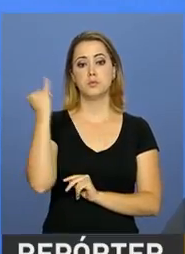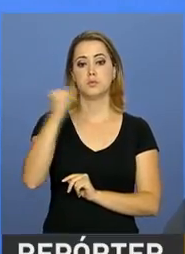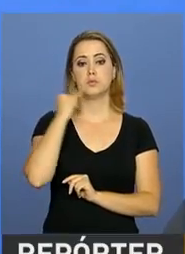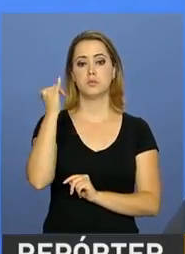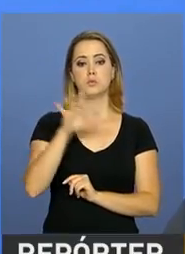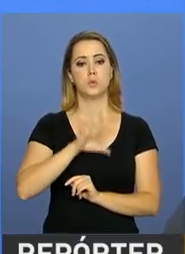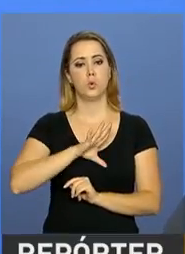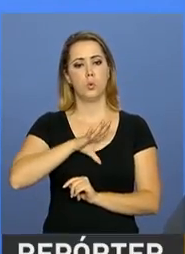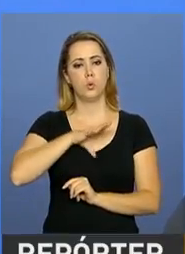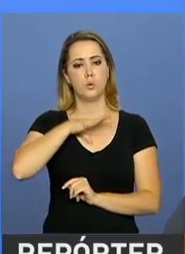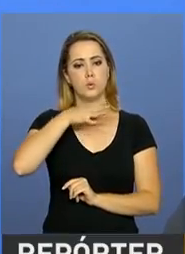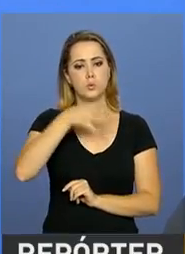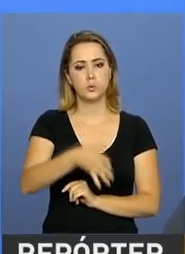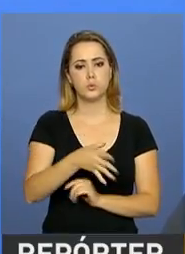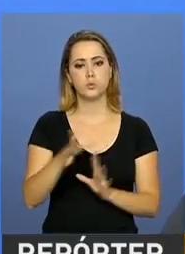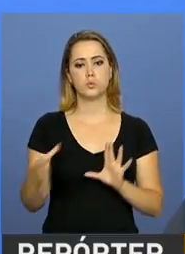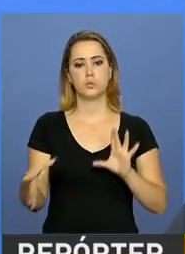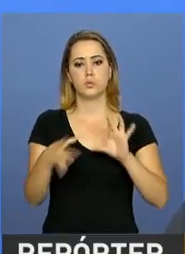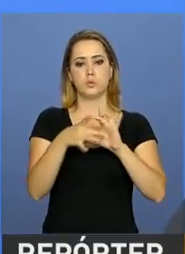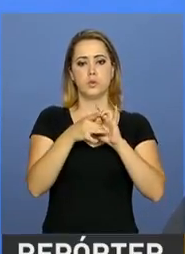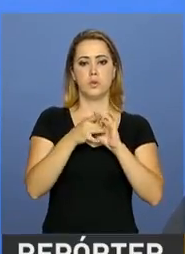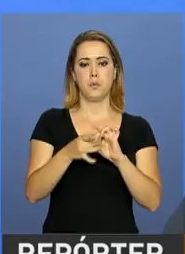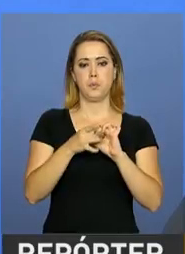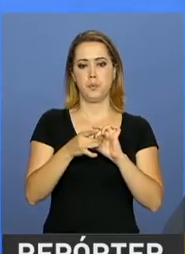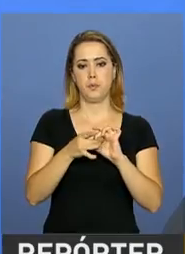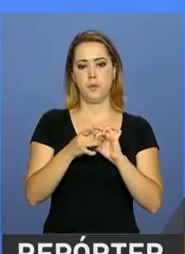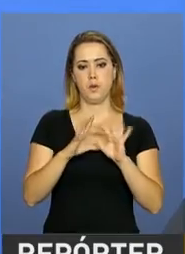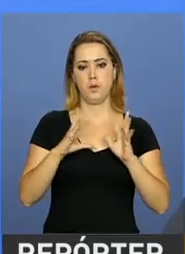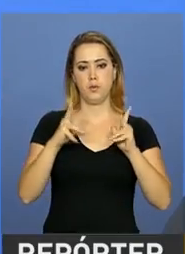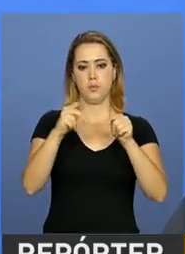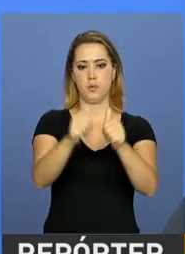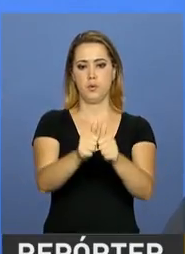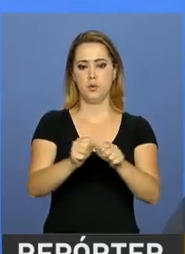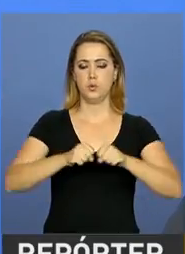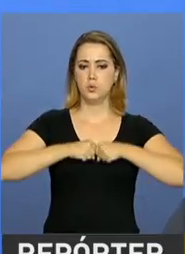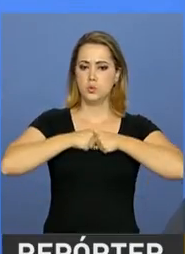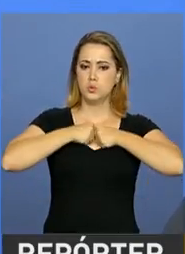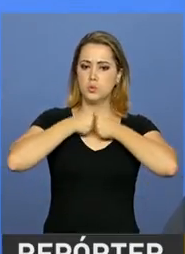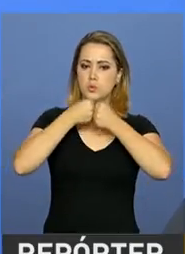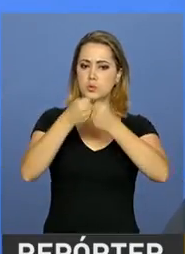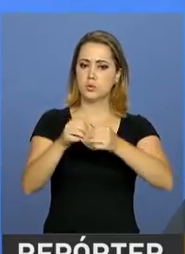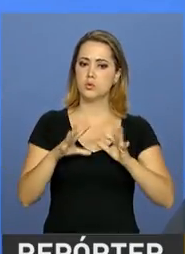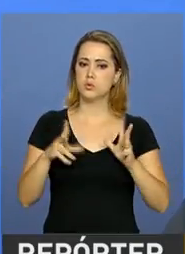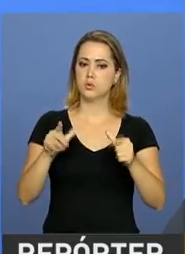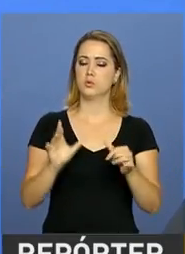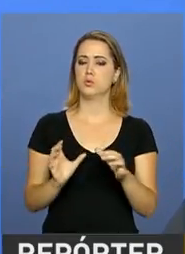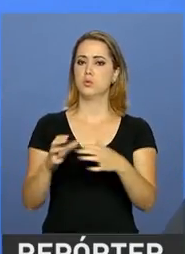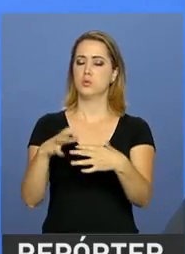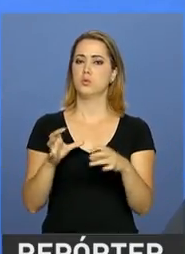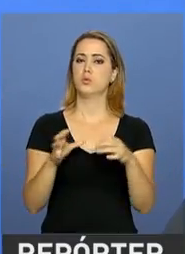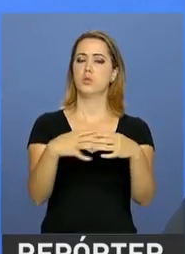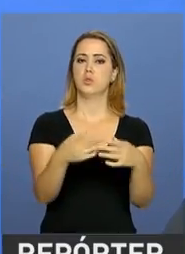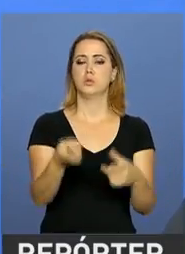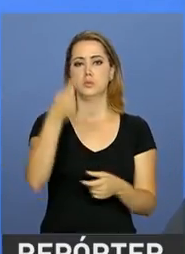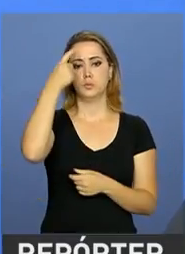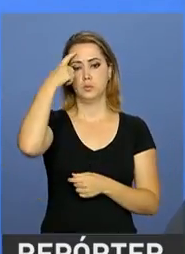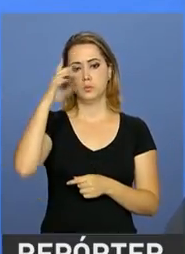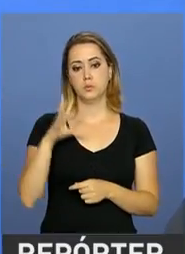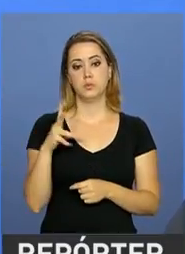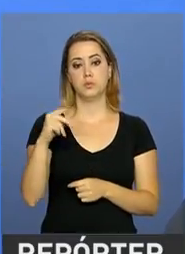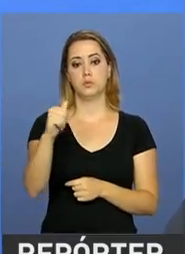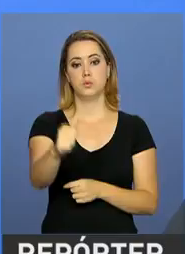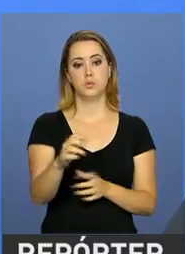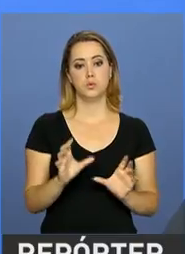e corajoso Integrado de todo o esforço de todas as agências de inteligência e de todas